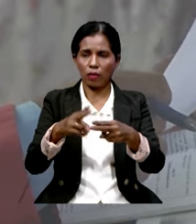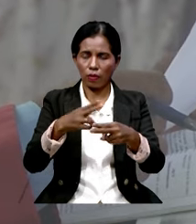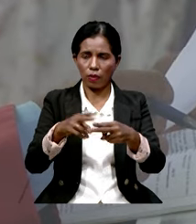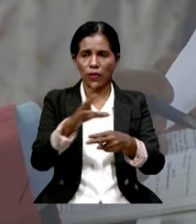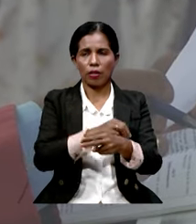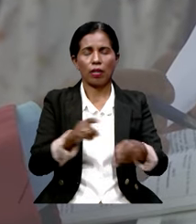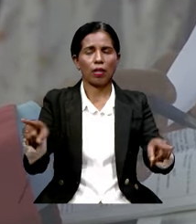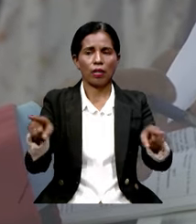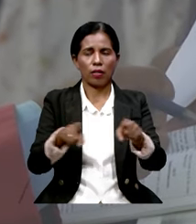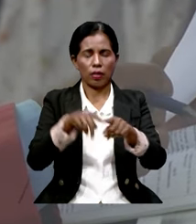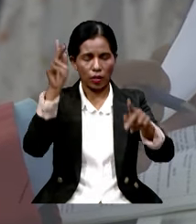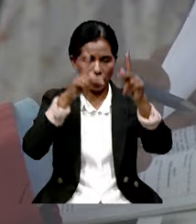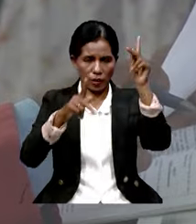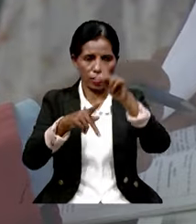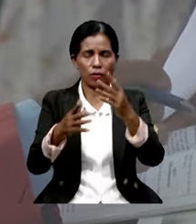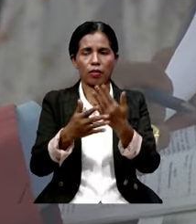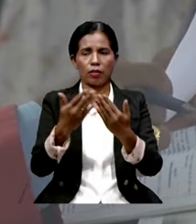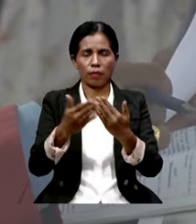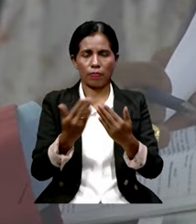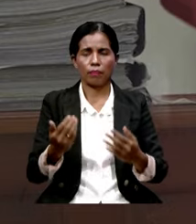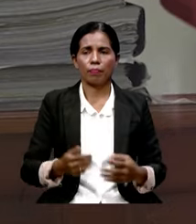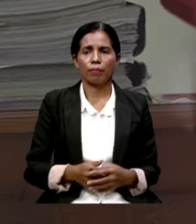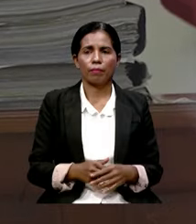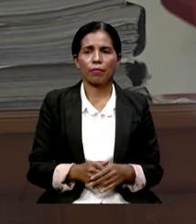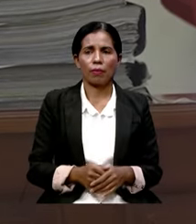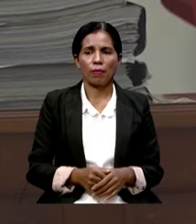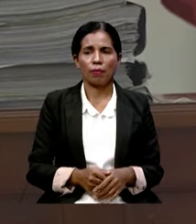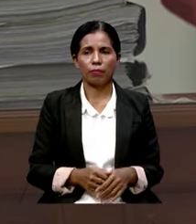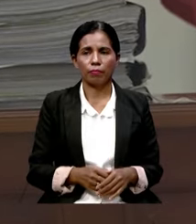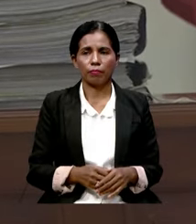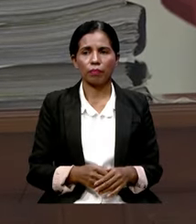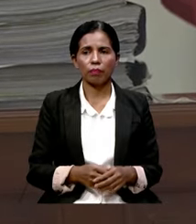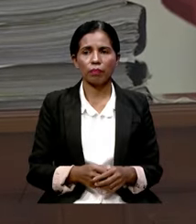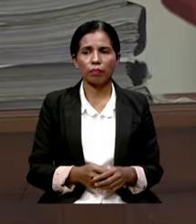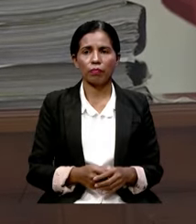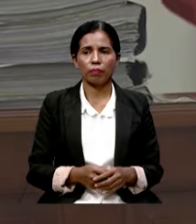considera hanesan caso simples. Azina Lola, Jacinto Fuca, GMN.